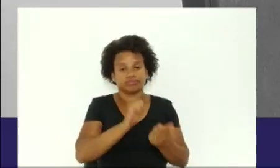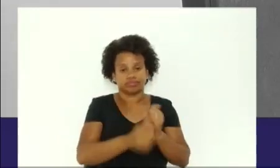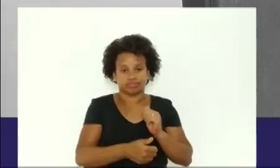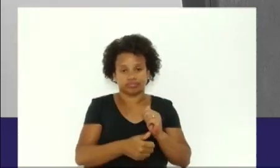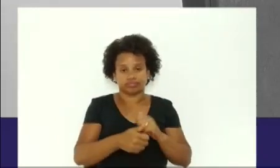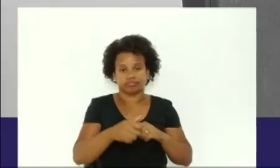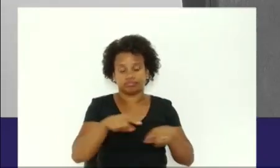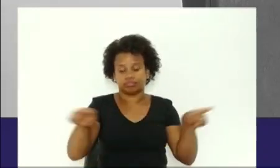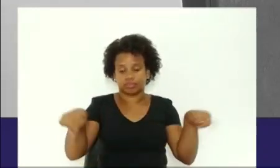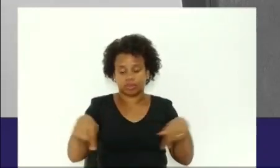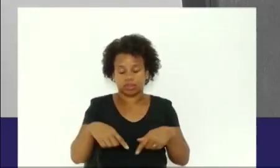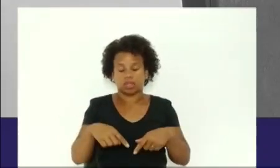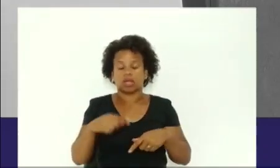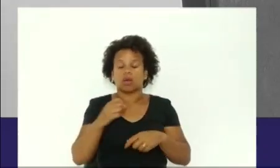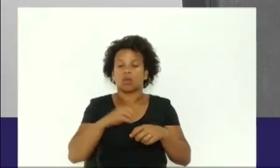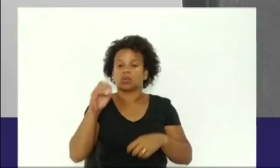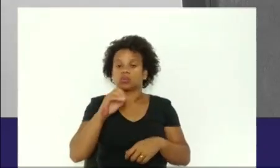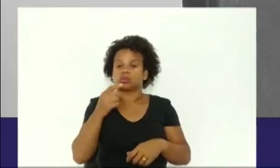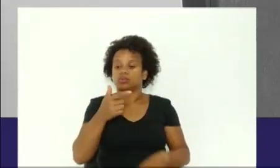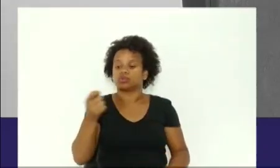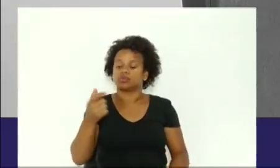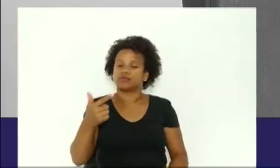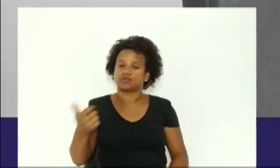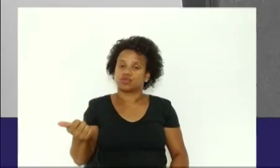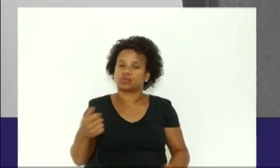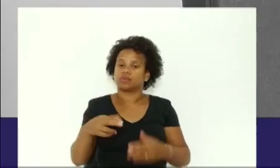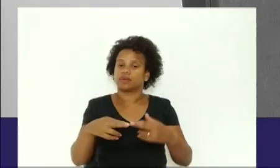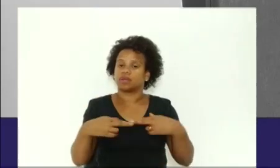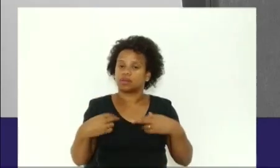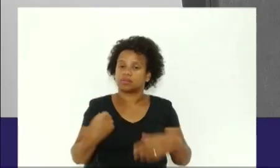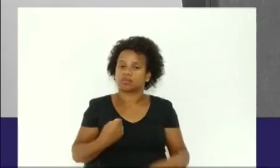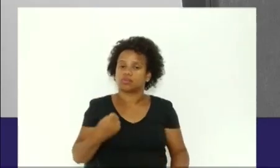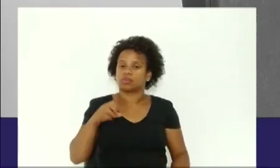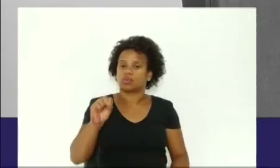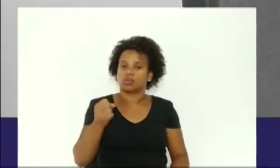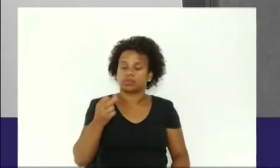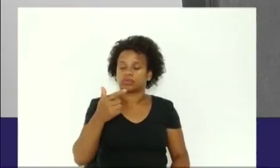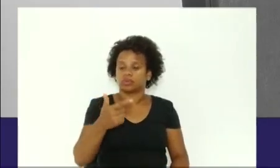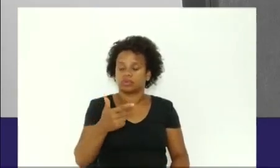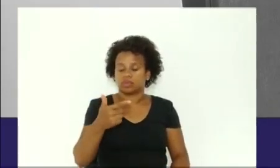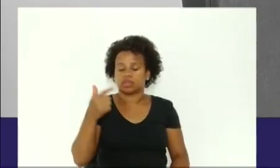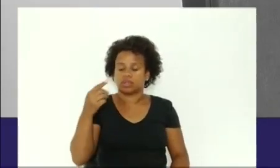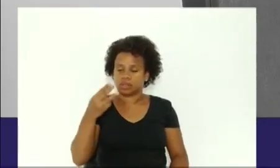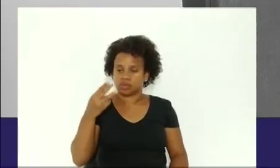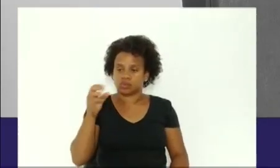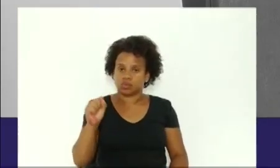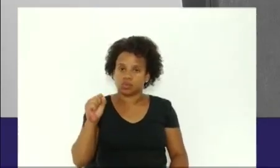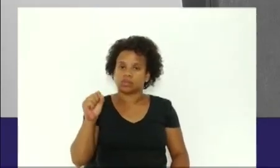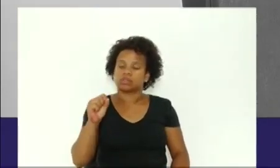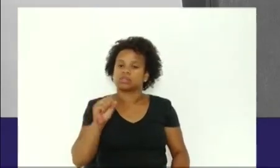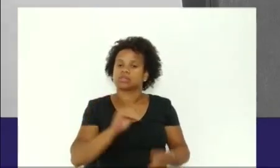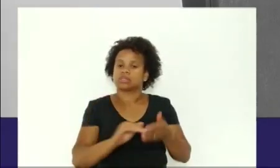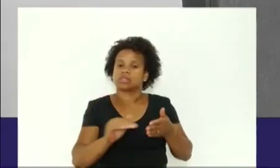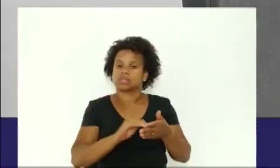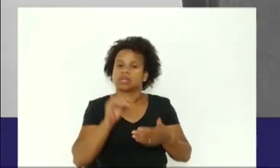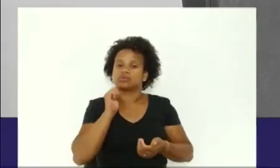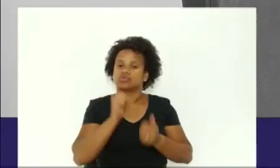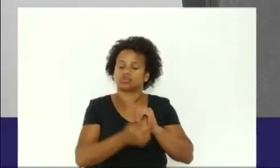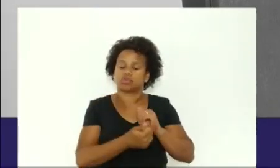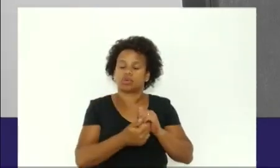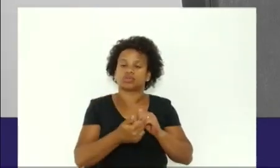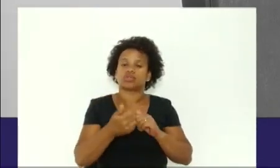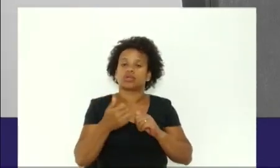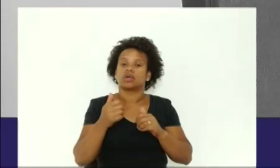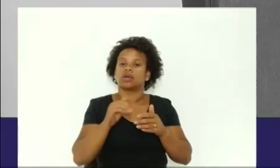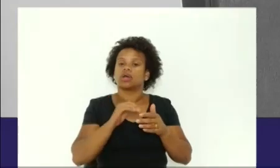outubro de 2021, através do requerimento número 838, o secretário de Esportes informou que estava em análise